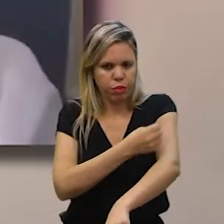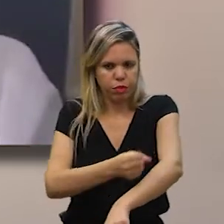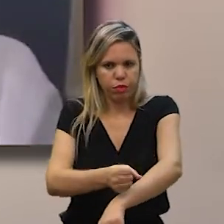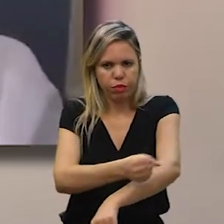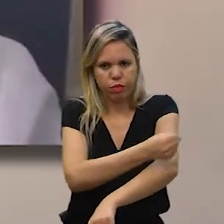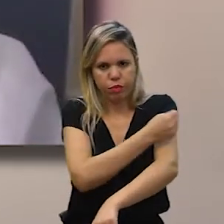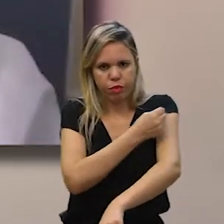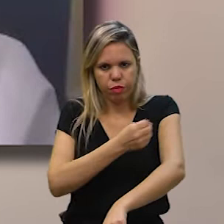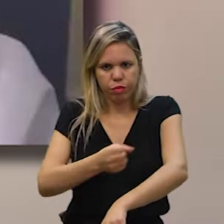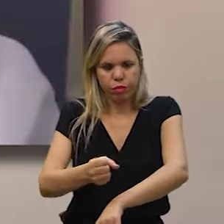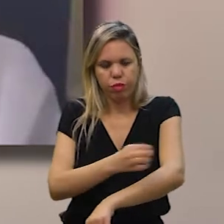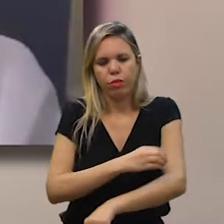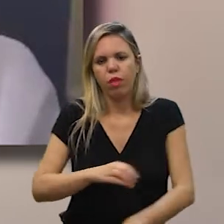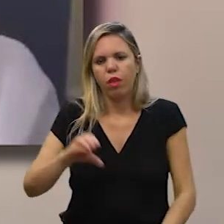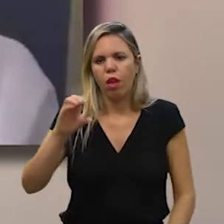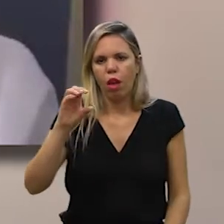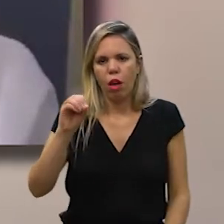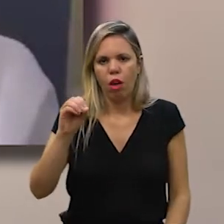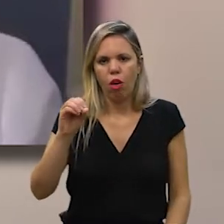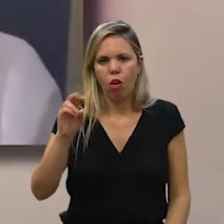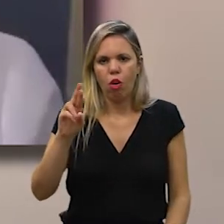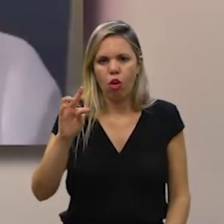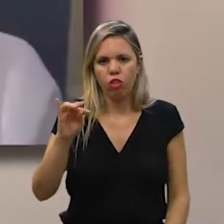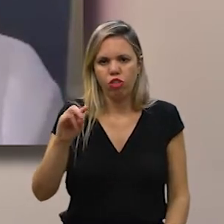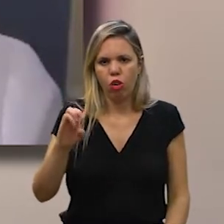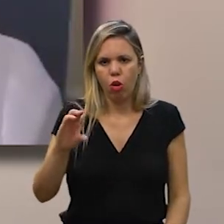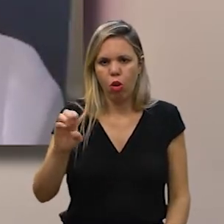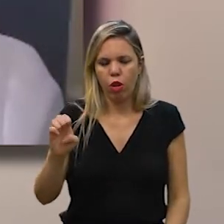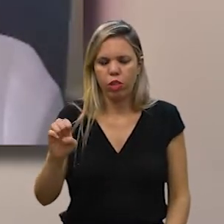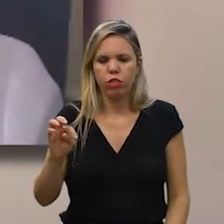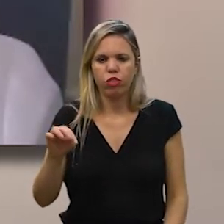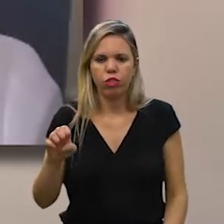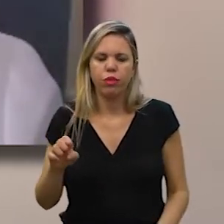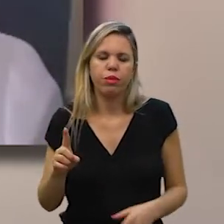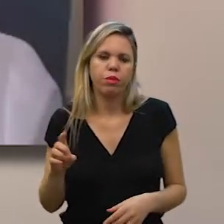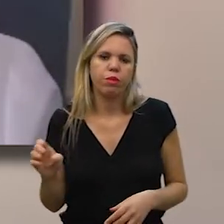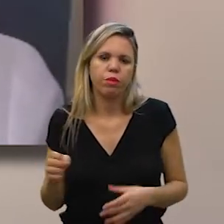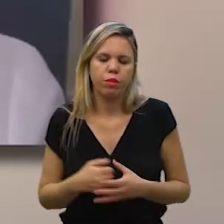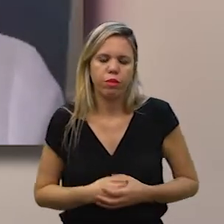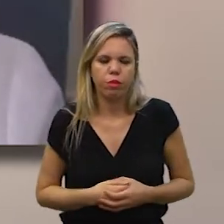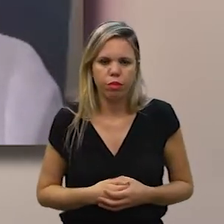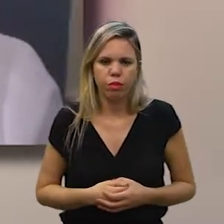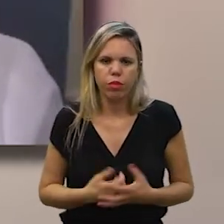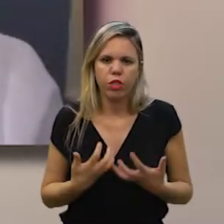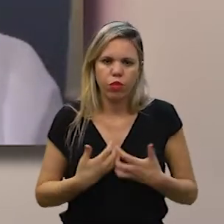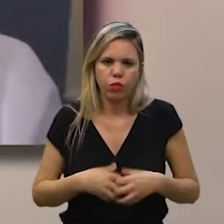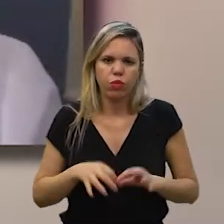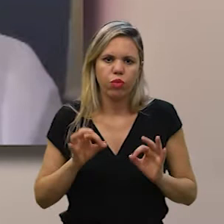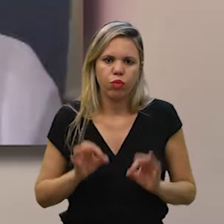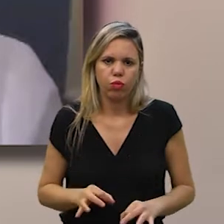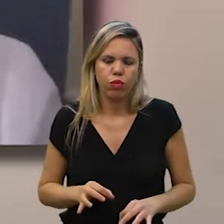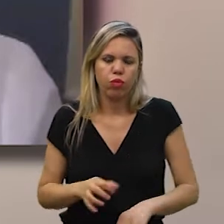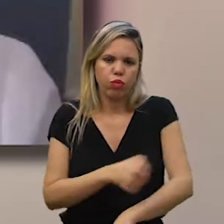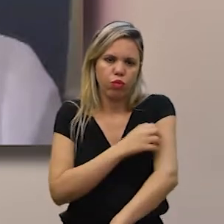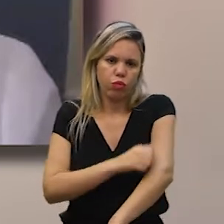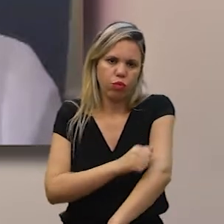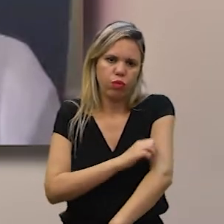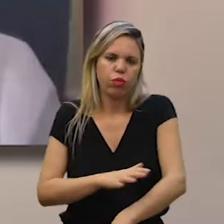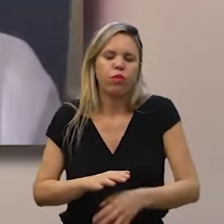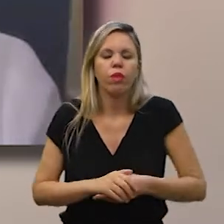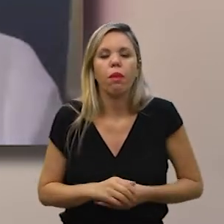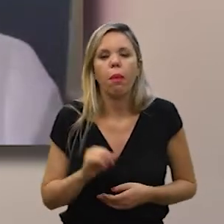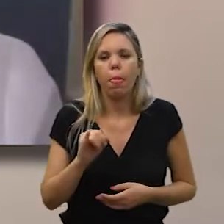alguns cremes à base de corticoide no local, para tirar o processo inflamatório. O corticoide aí funcionaria como um